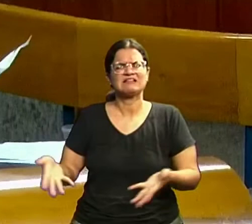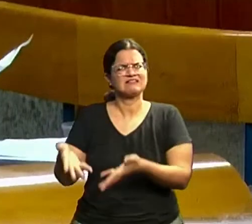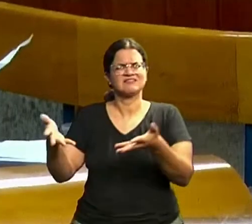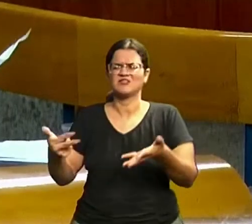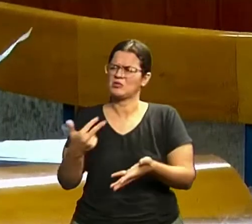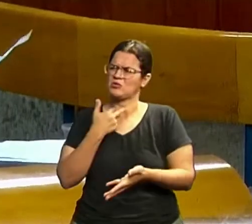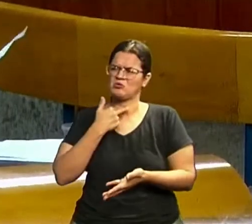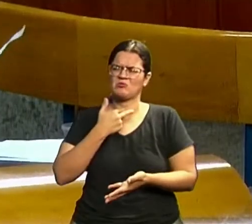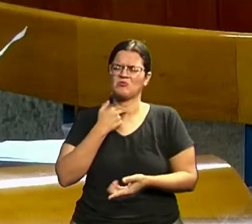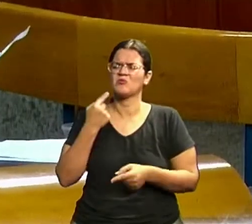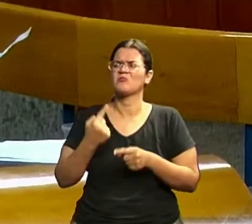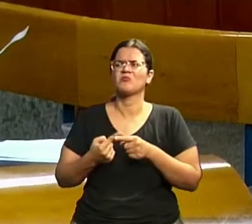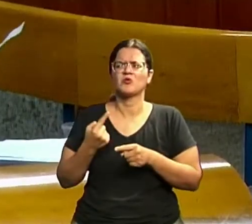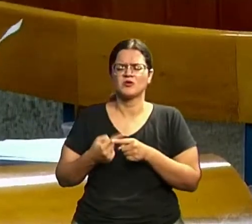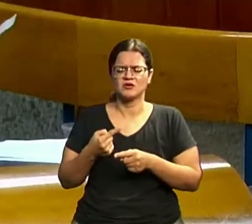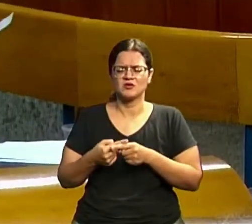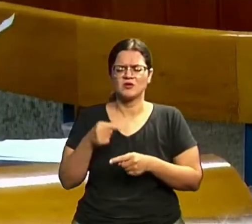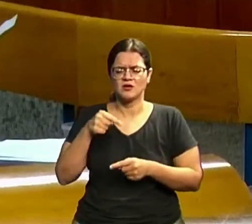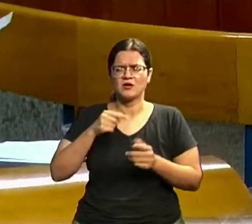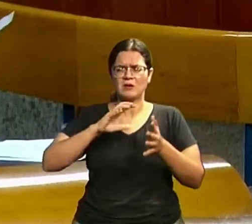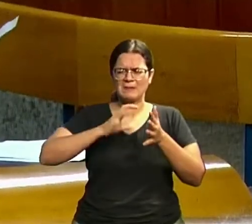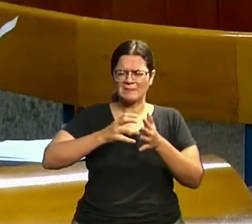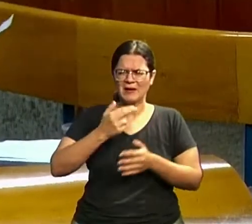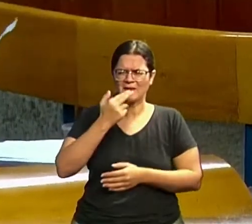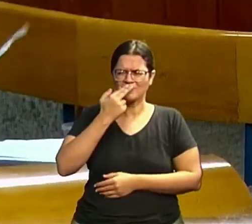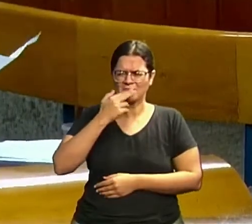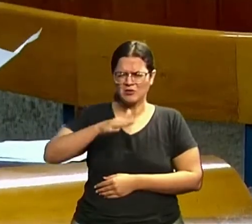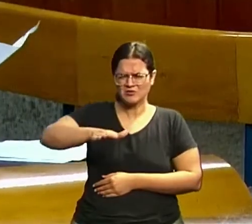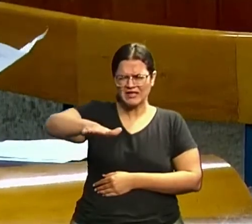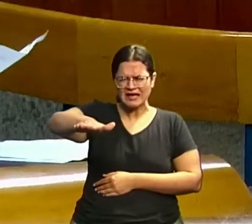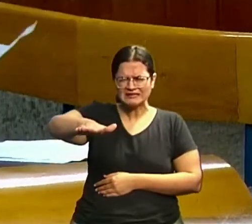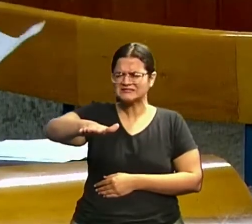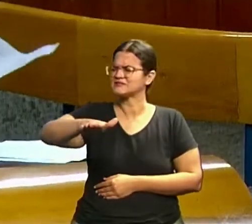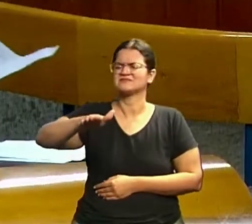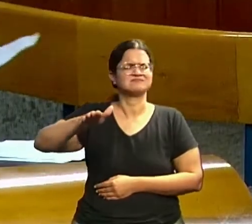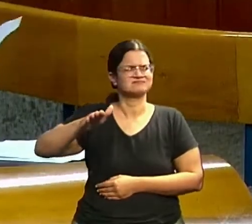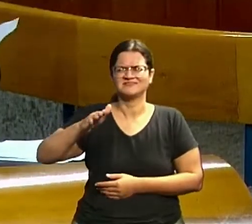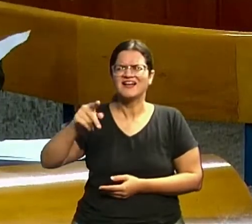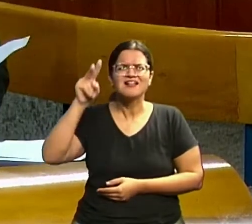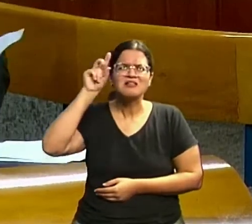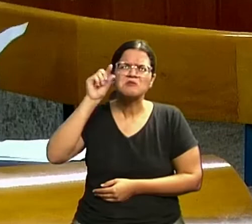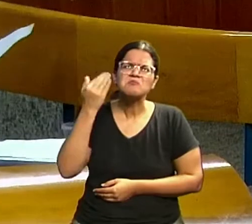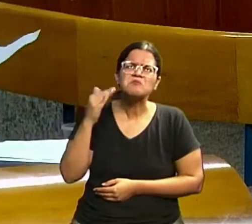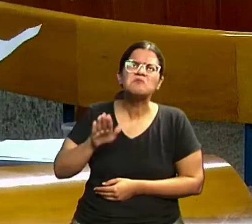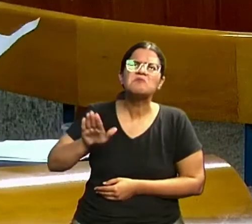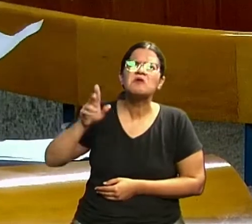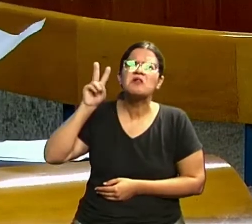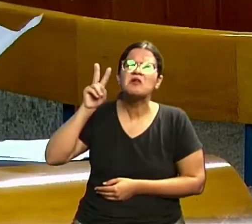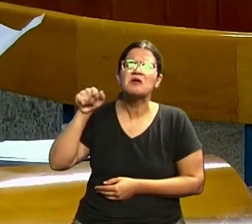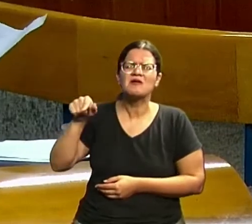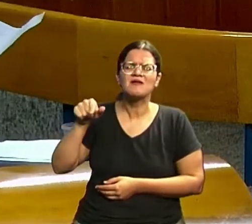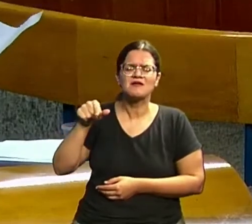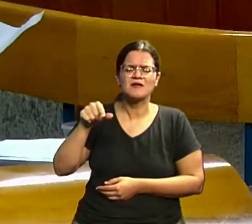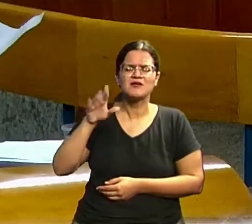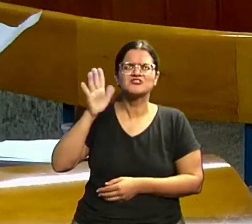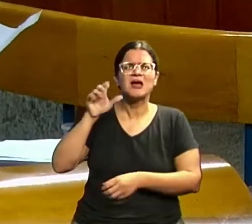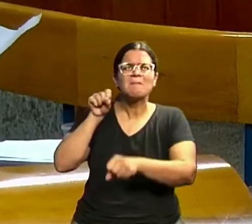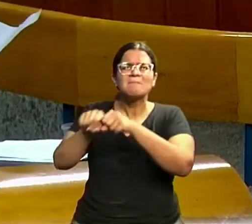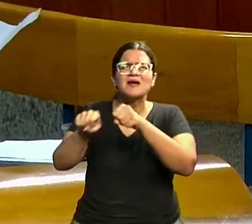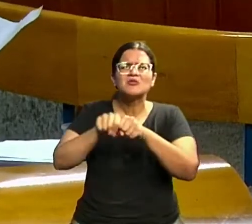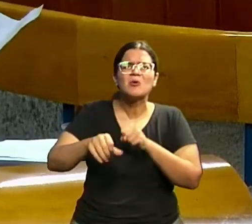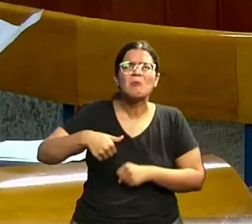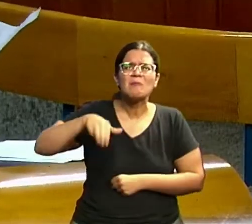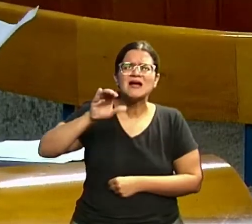incentivo, até porque o Partido Nazista Mundial, é só lembrar recentemente, que matou mais de